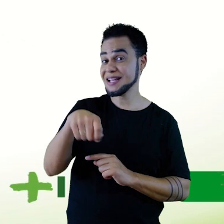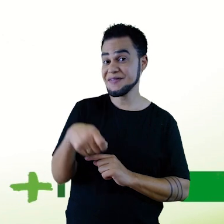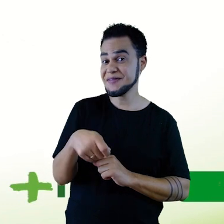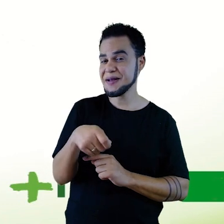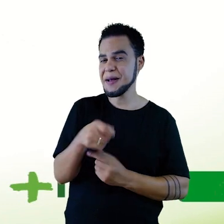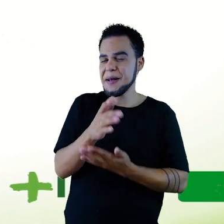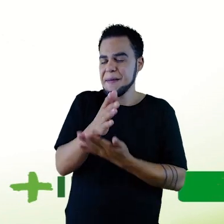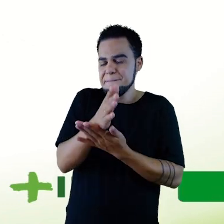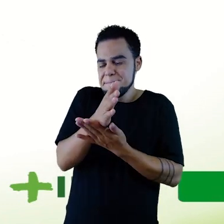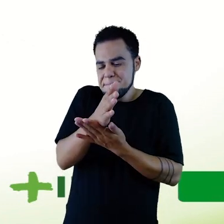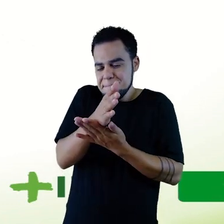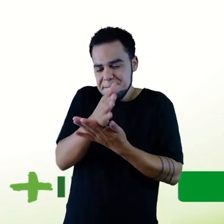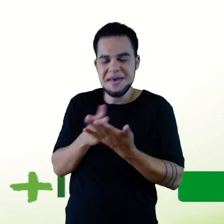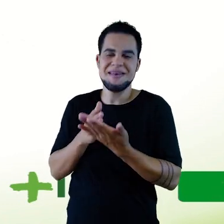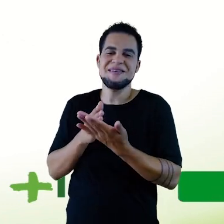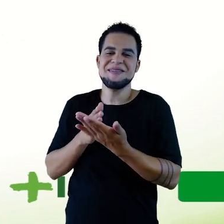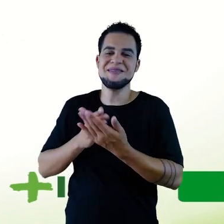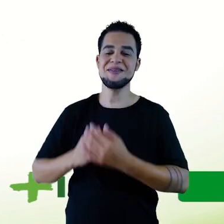Meio.